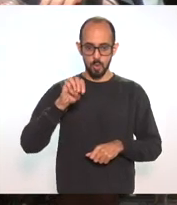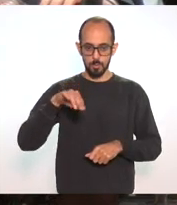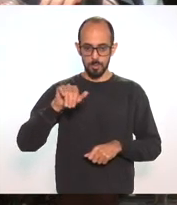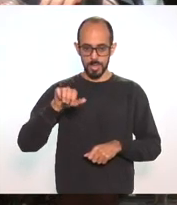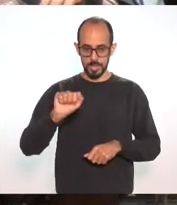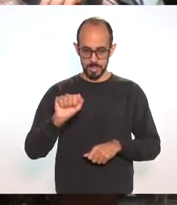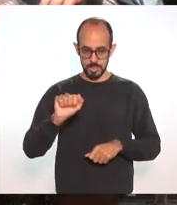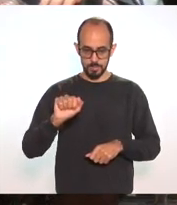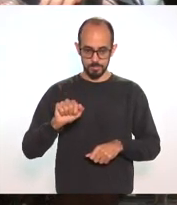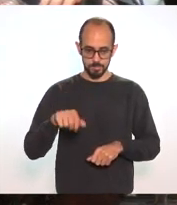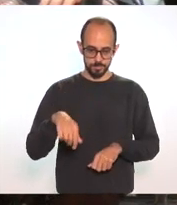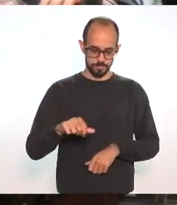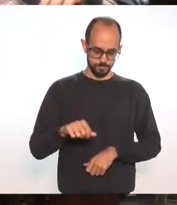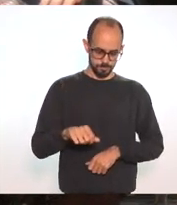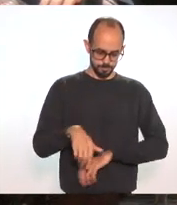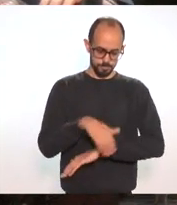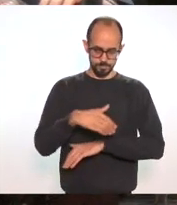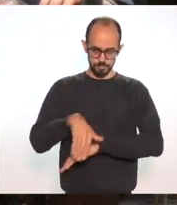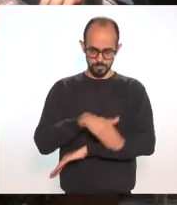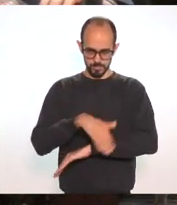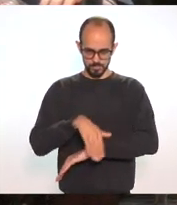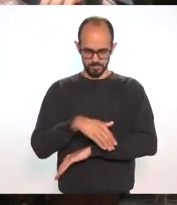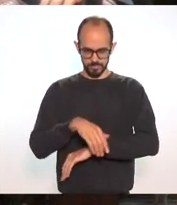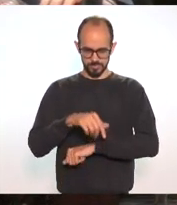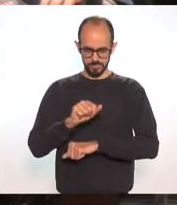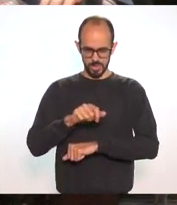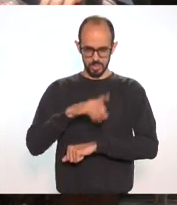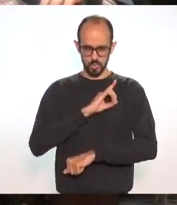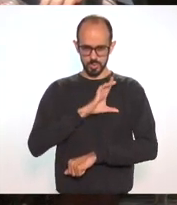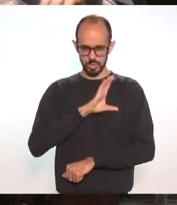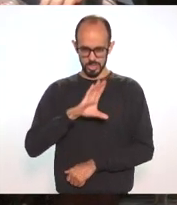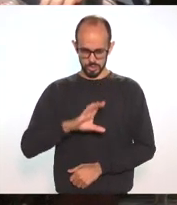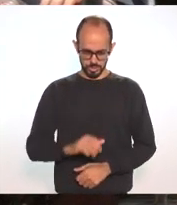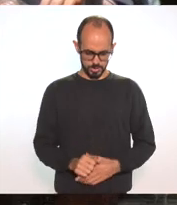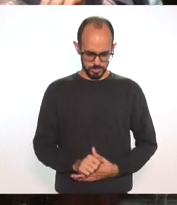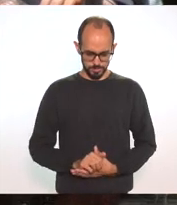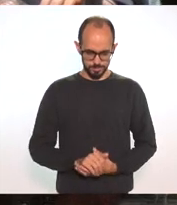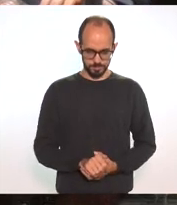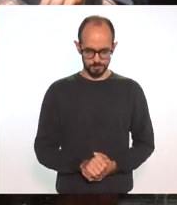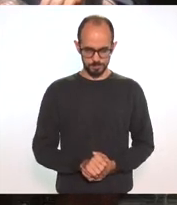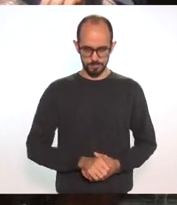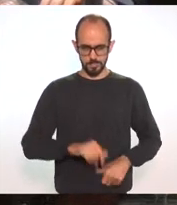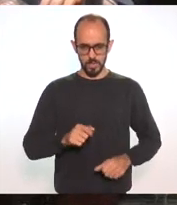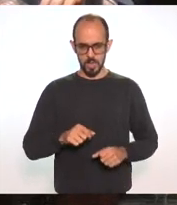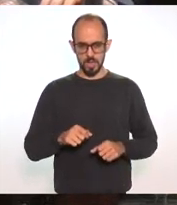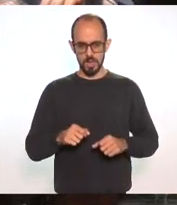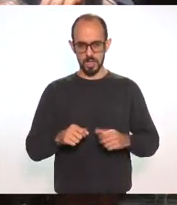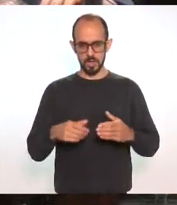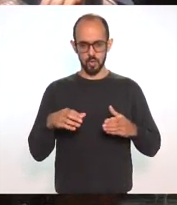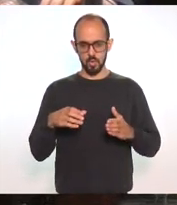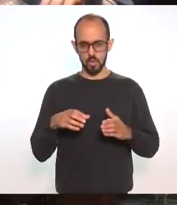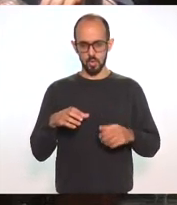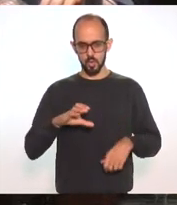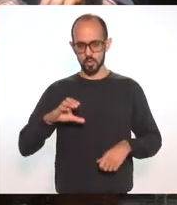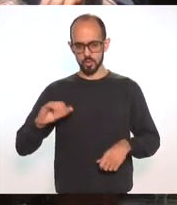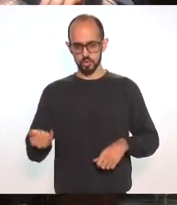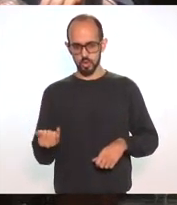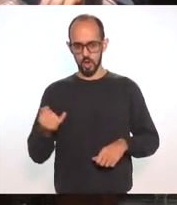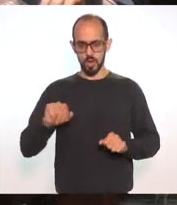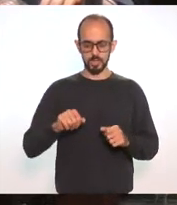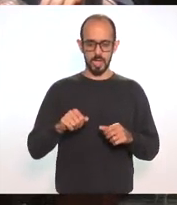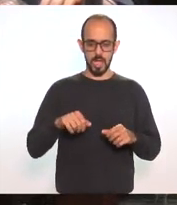Reis, 360, na Vila Leopoldina, no município de Duque de Caxias. Pendente de pareceres das comissões de Constituição, Justiça, de Cultura, de Assuntos